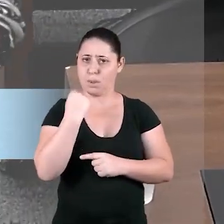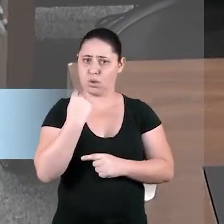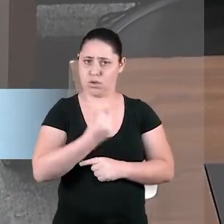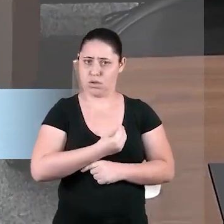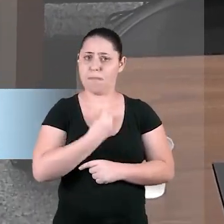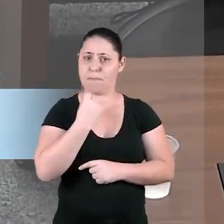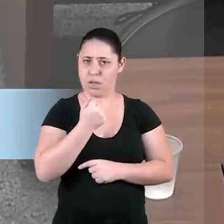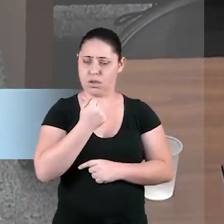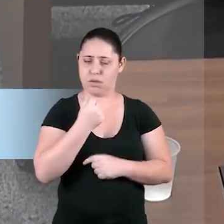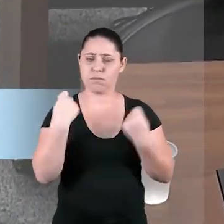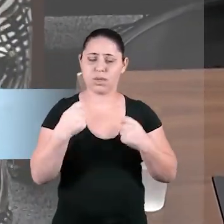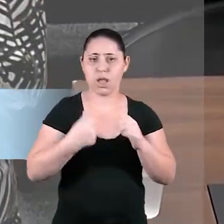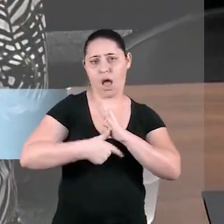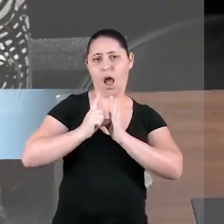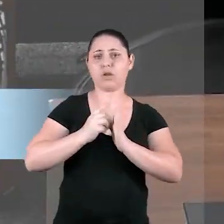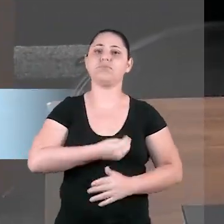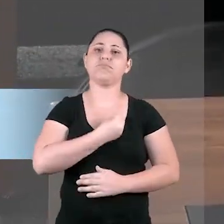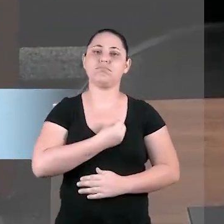também.